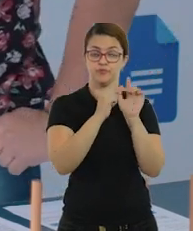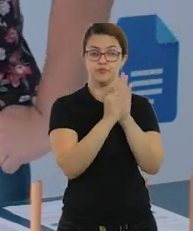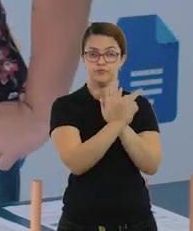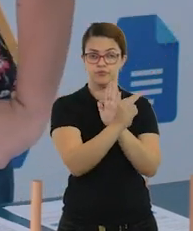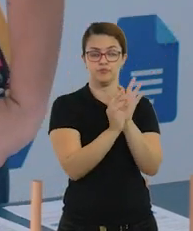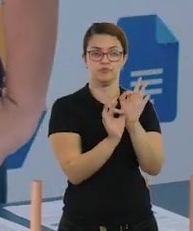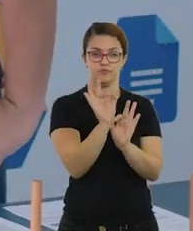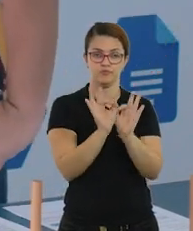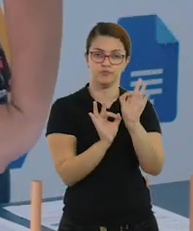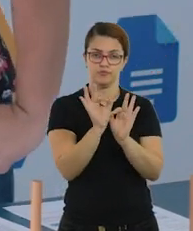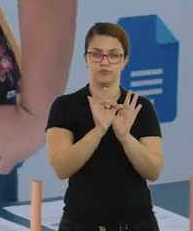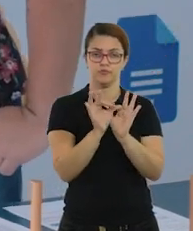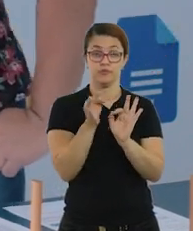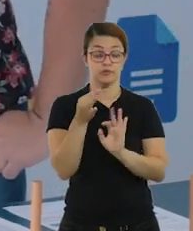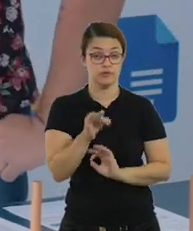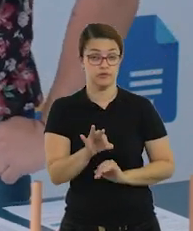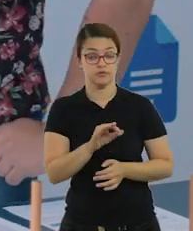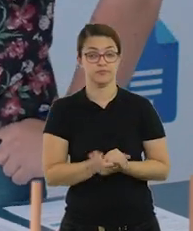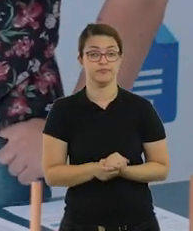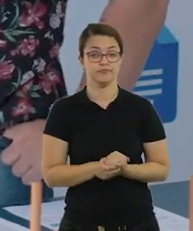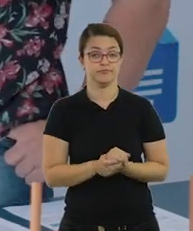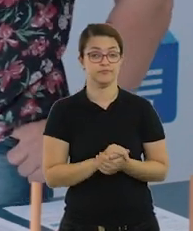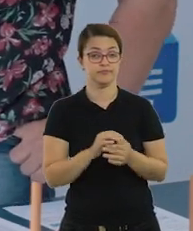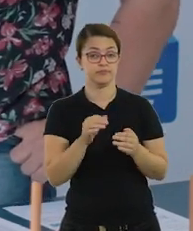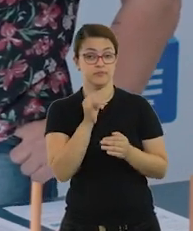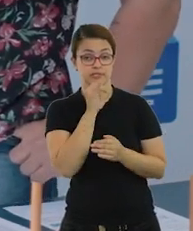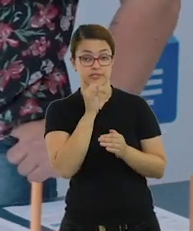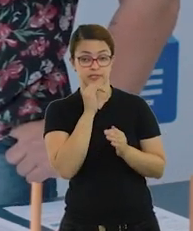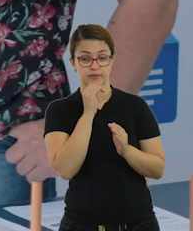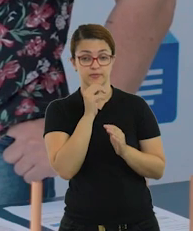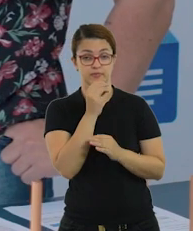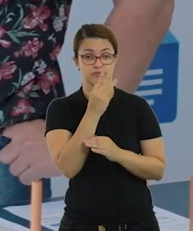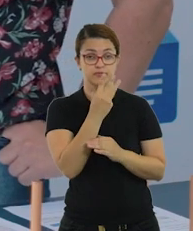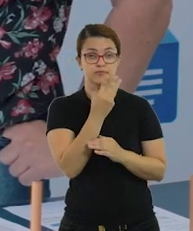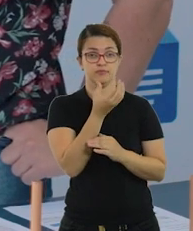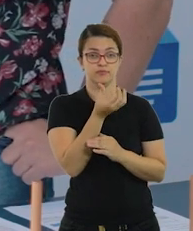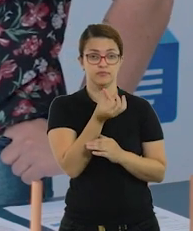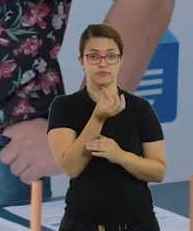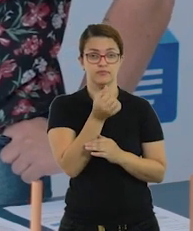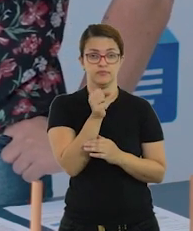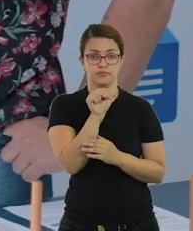extenso e colocar nas ordens certas, tá? Então, o primeiro lá do exemplo,